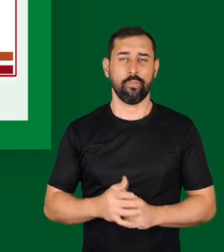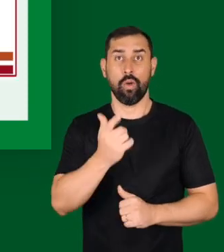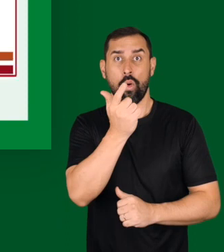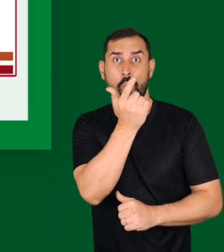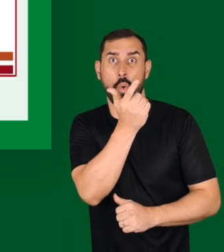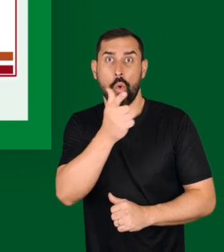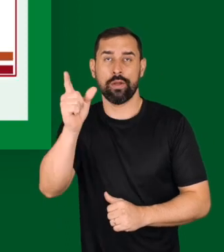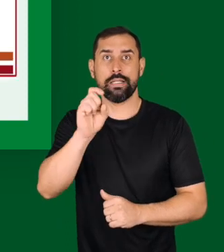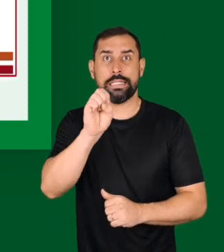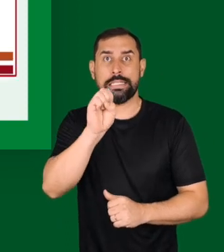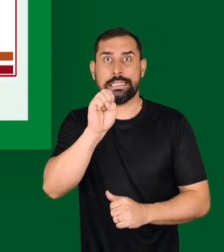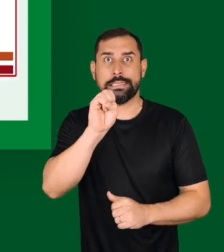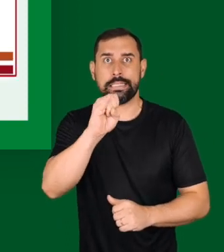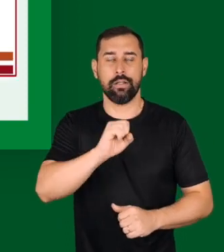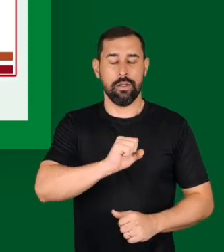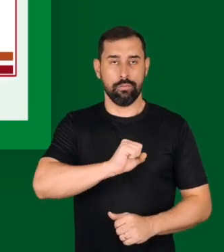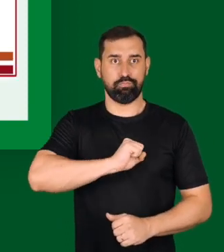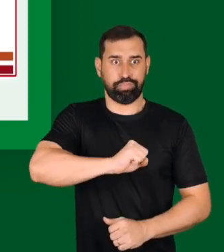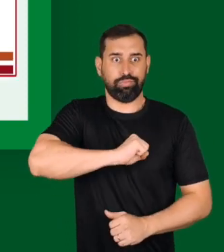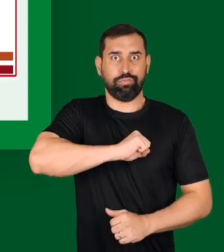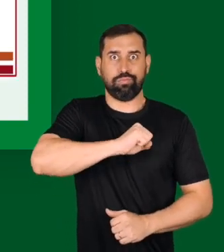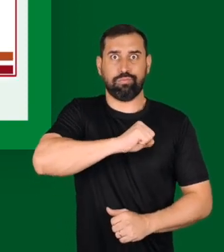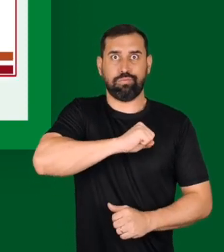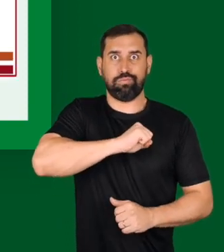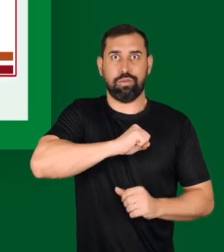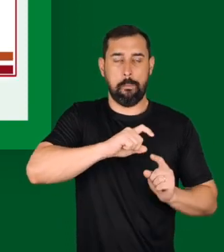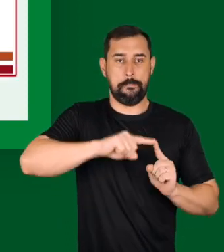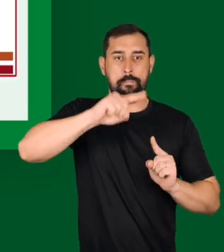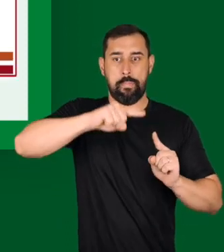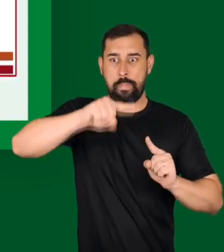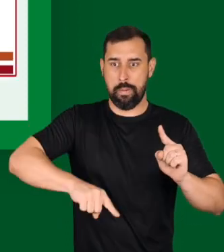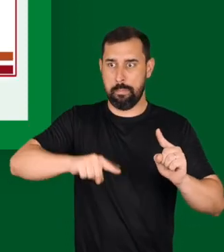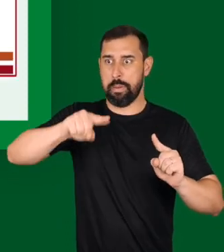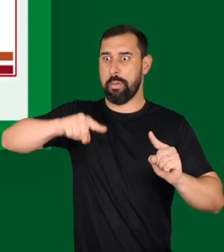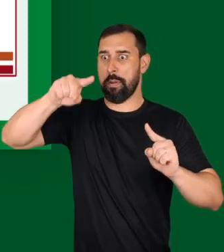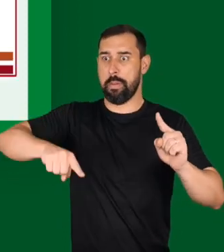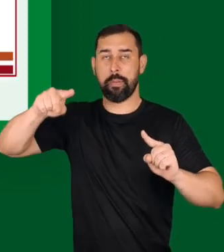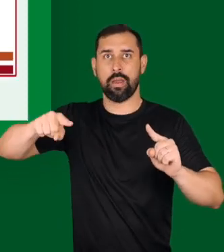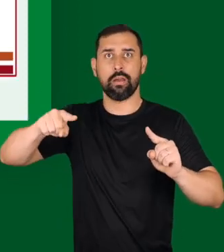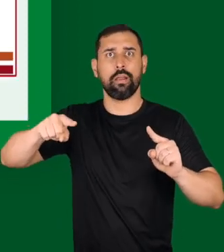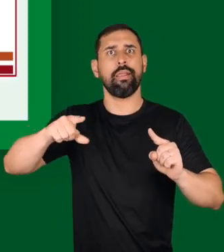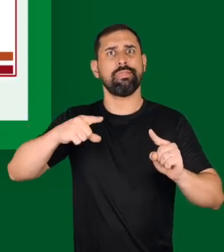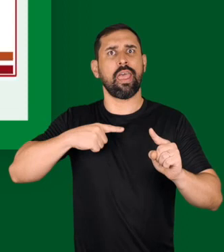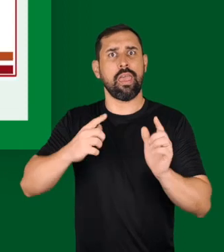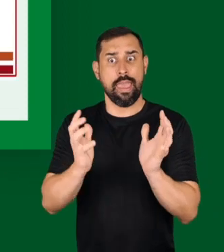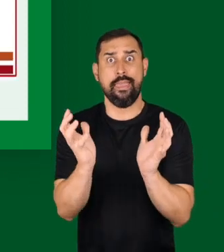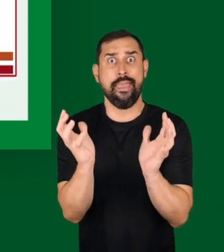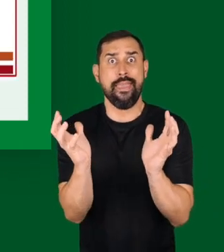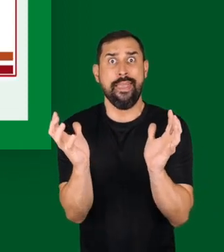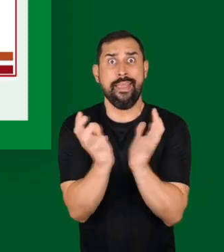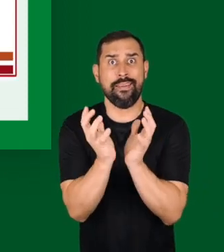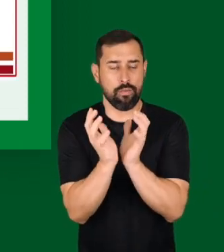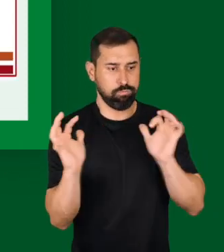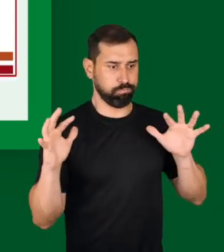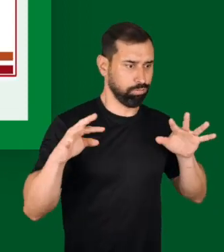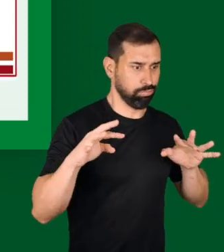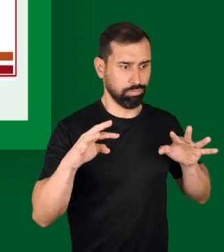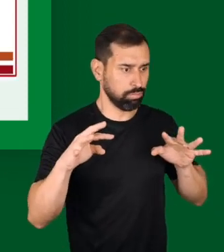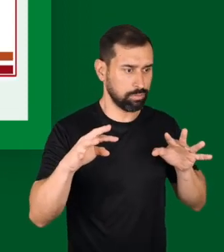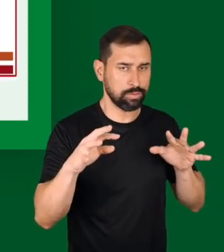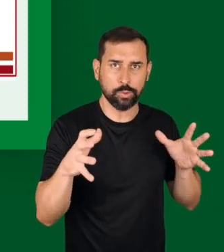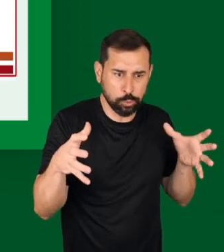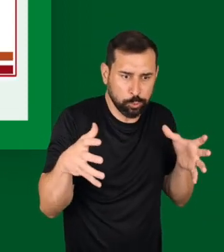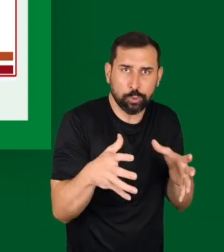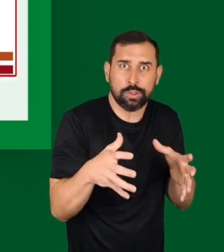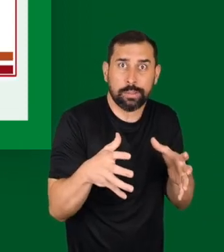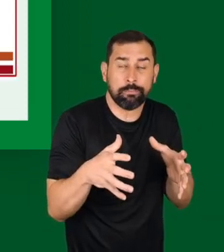Outra coisa super importante é que numa situação de caos, de parada, de ritmo instável, a equipe vai estar toda envolvida. Então vai ter